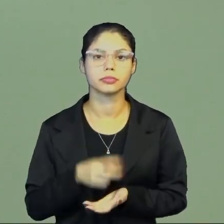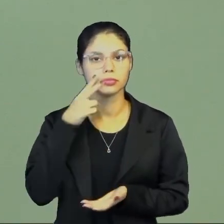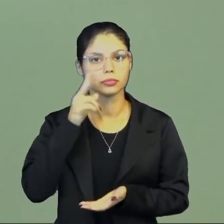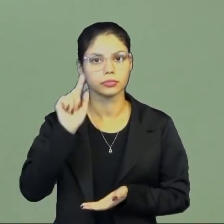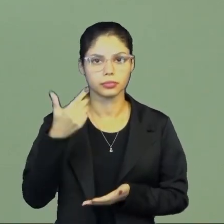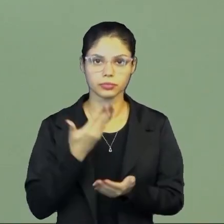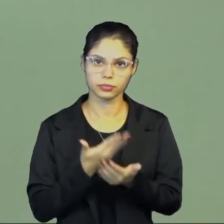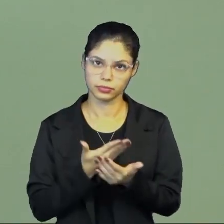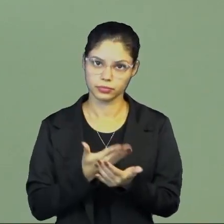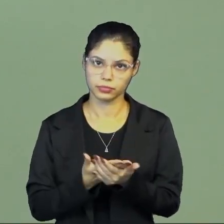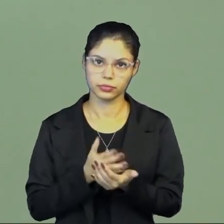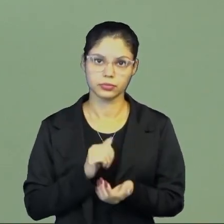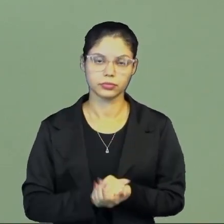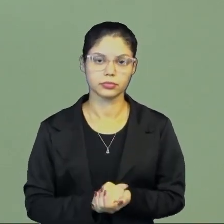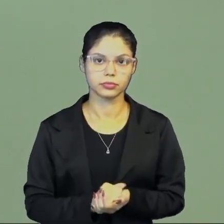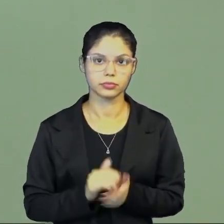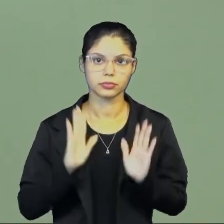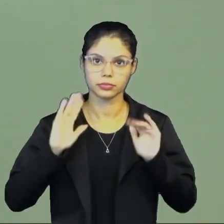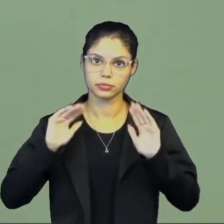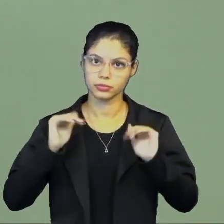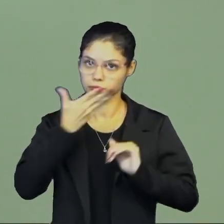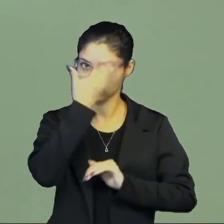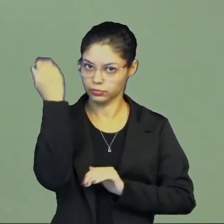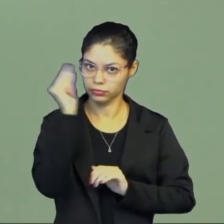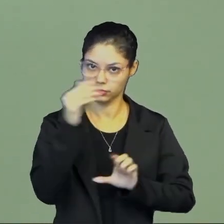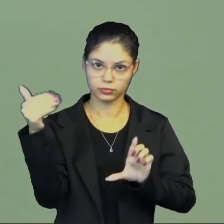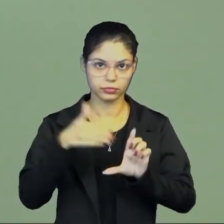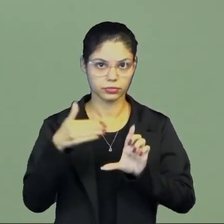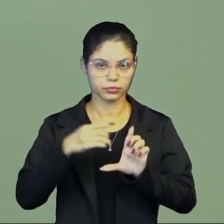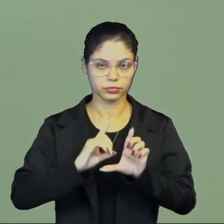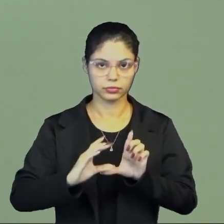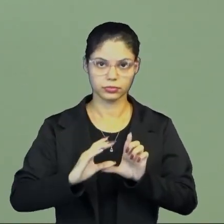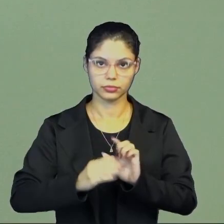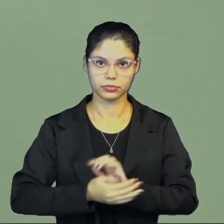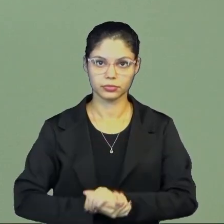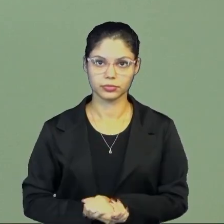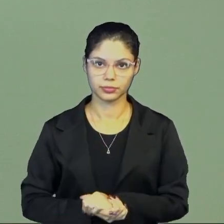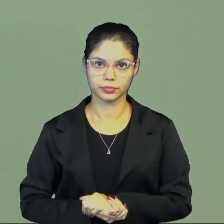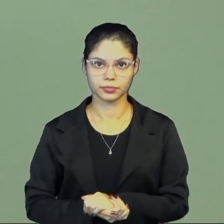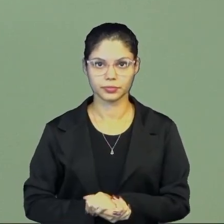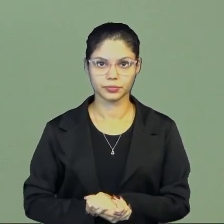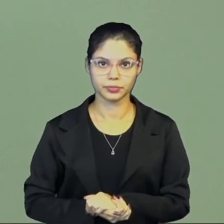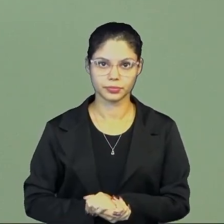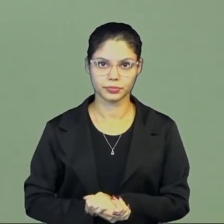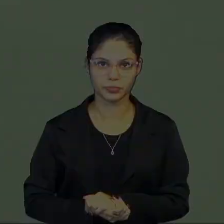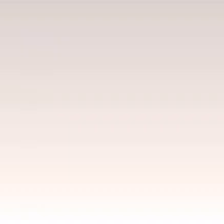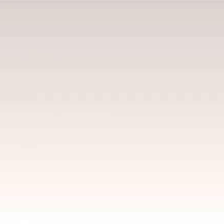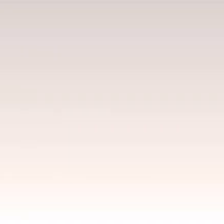se vê na próxima aula. Até mais e não esqueça de acessar a nossa plataforma Eduque.